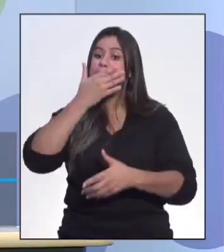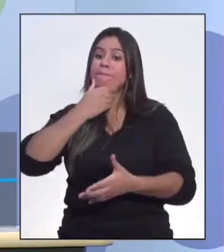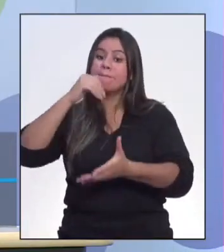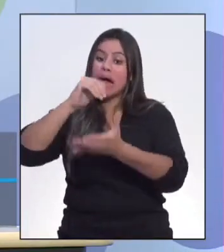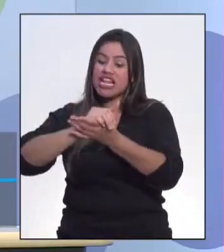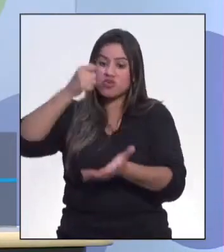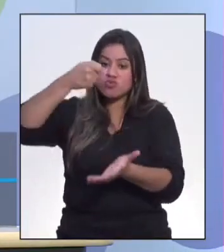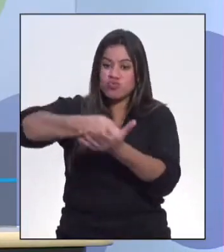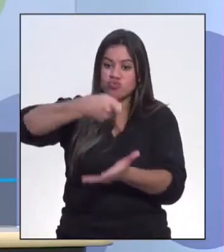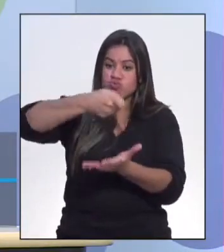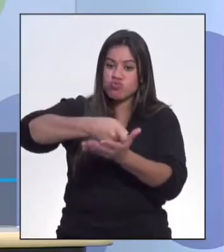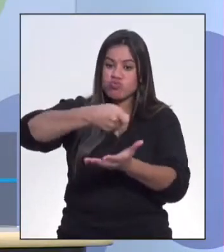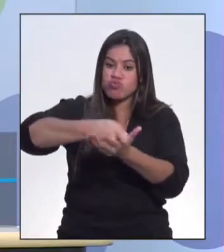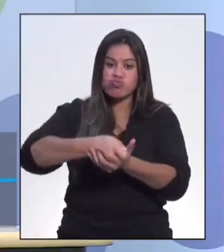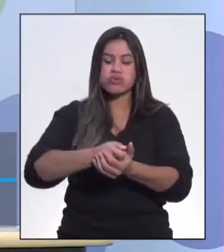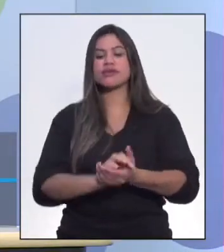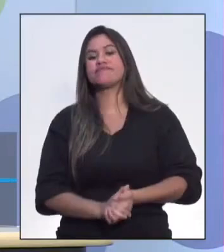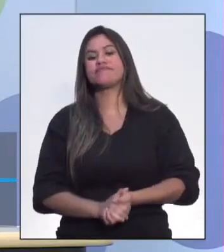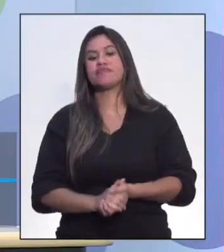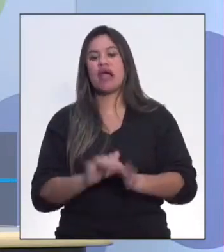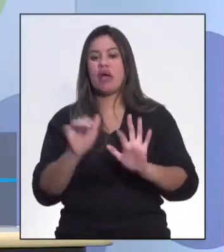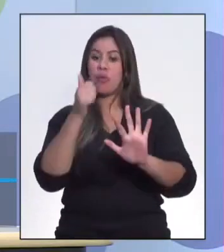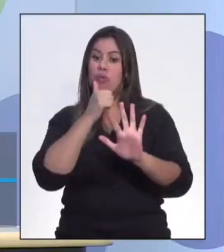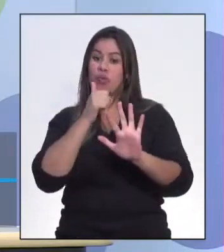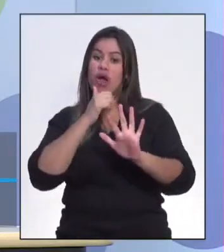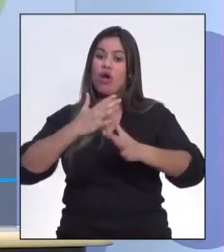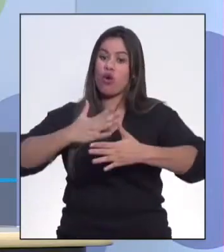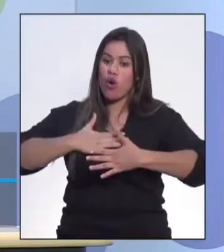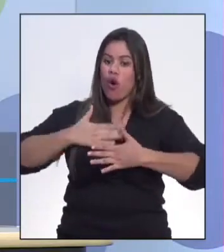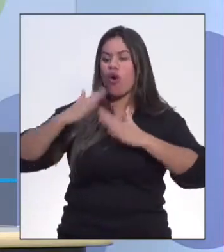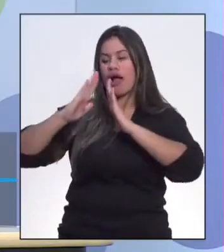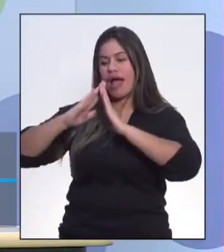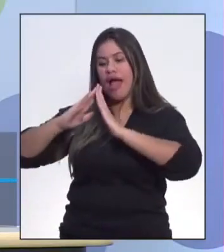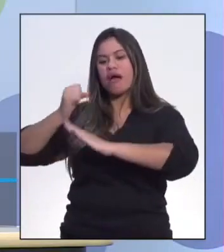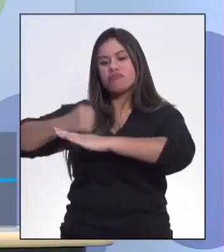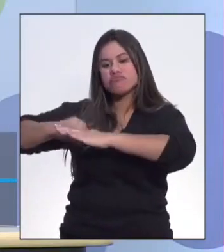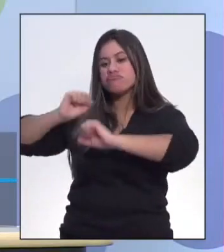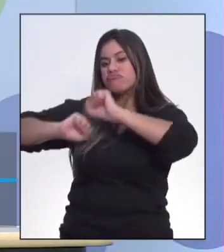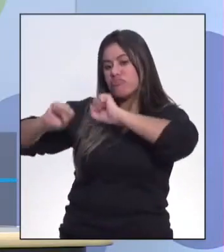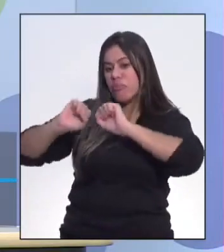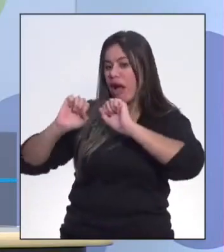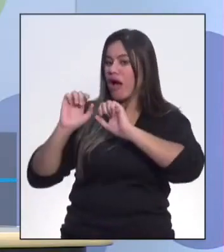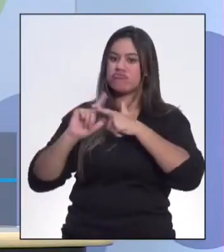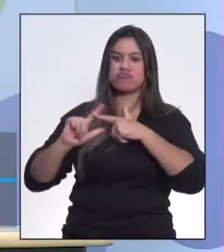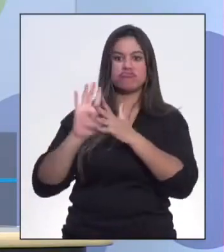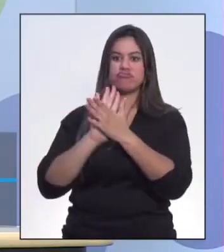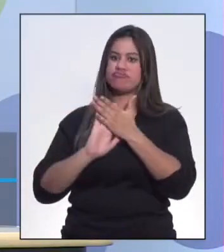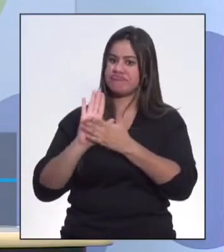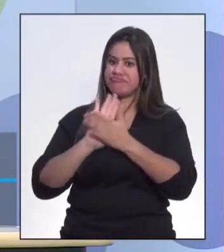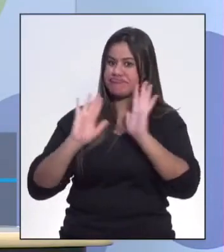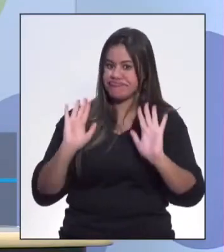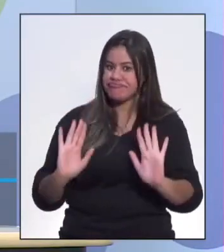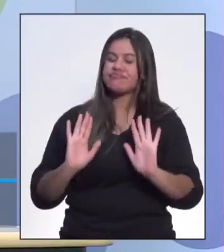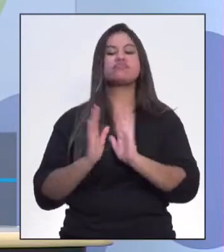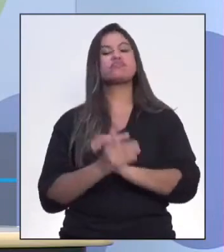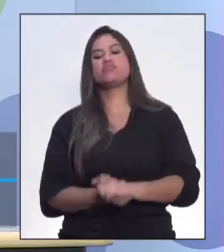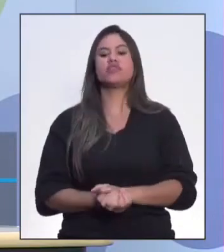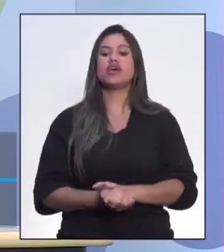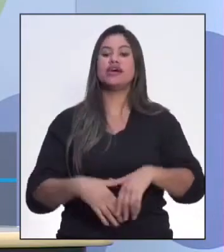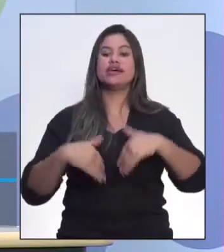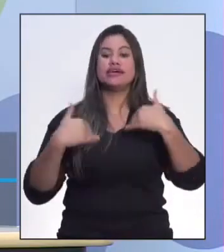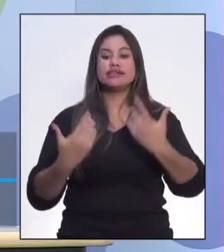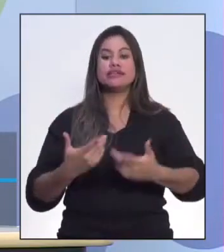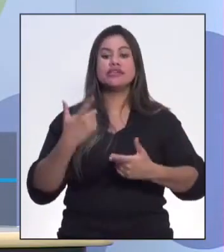sobre mulheres que optaram por ficar em casa, por ser dona de casa, tá? E uma falou uma coisa bem interessante, porque eles